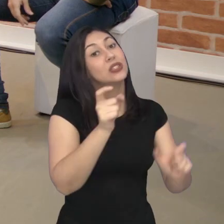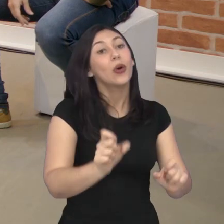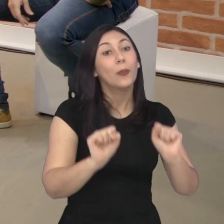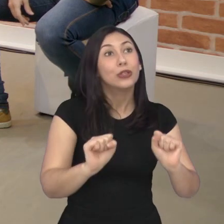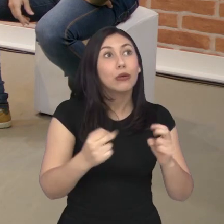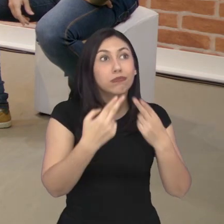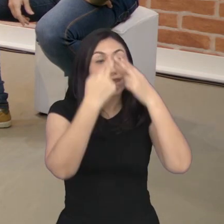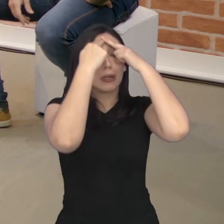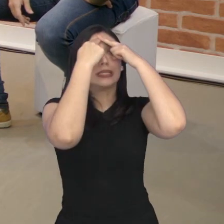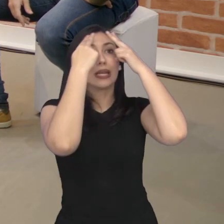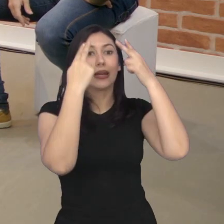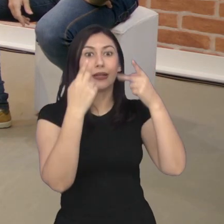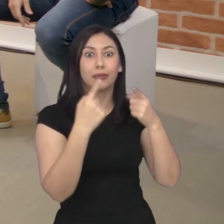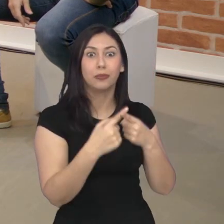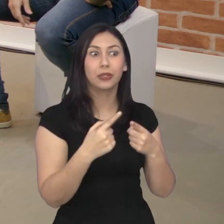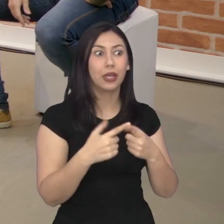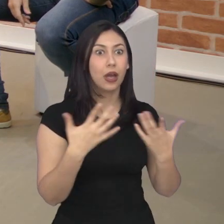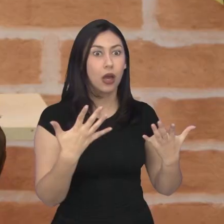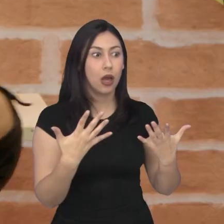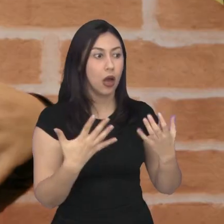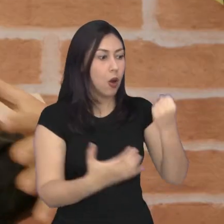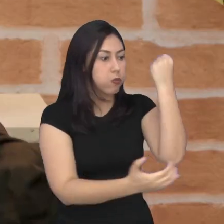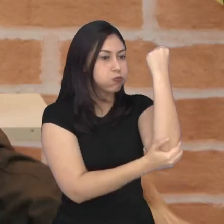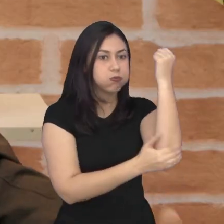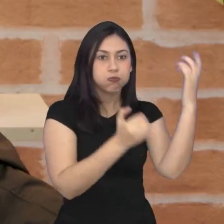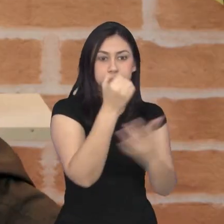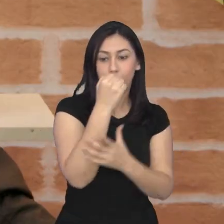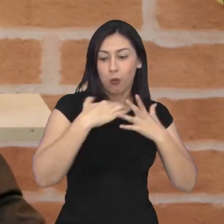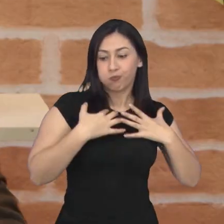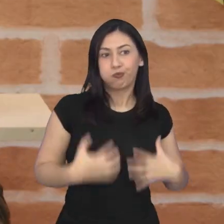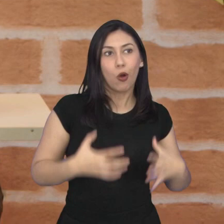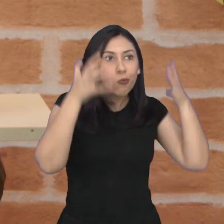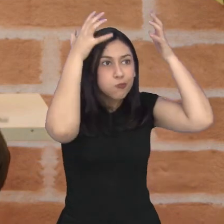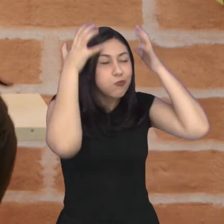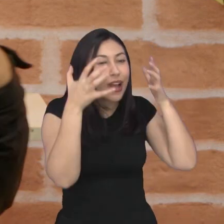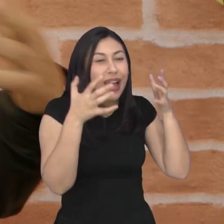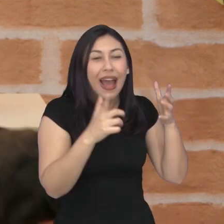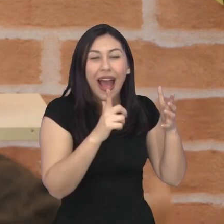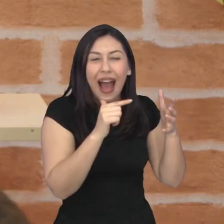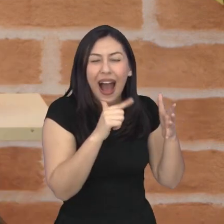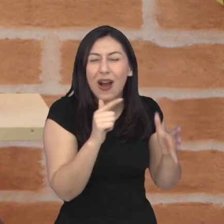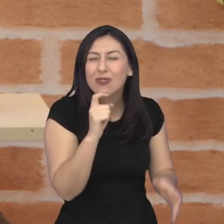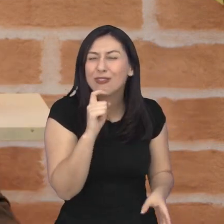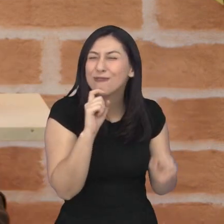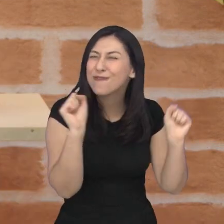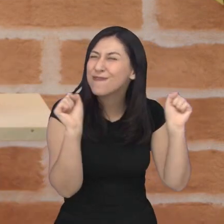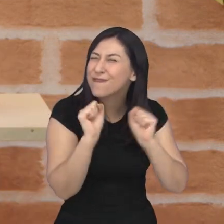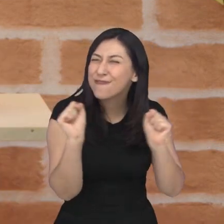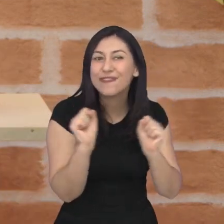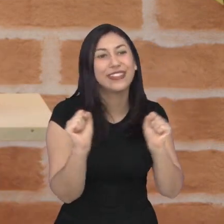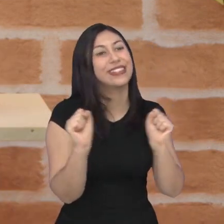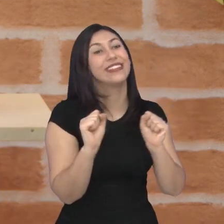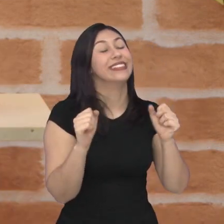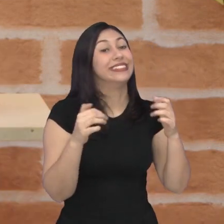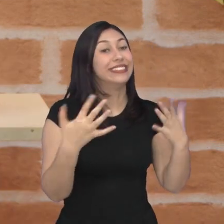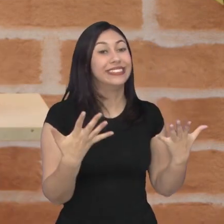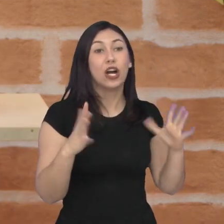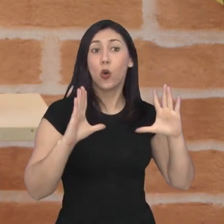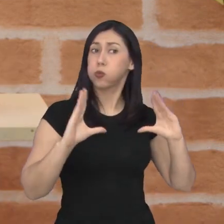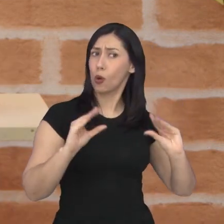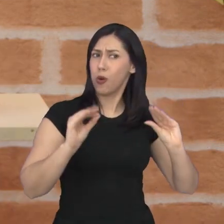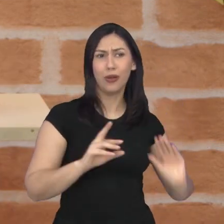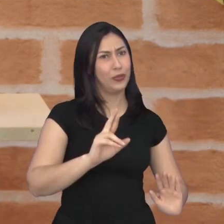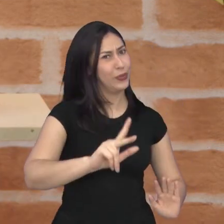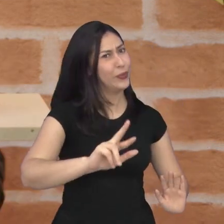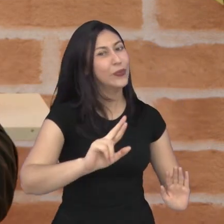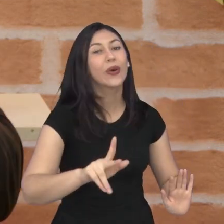O Você- caiaque ele é meio muito equipamento, nadar no rio, água gelada, vira, você pensar, não é tão confortável